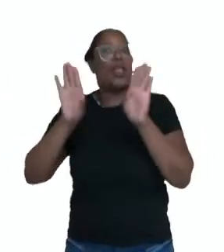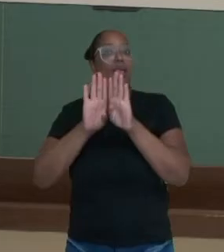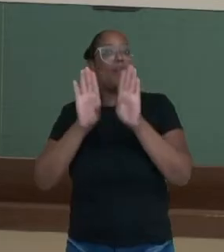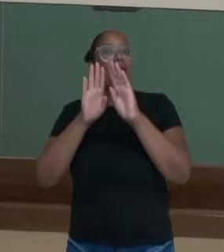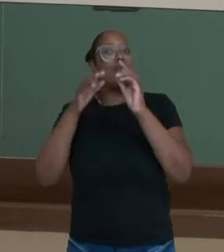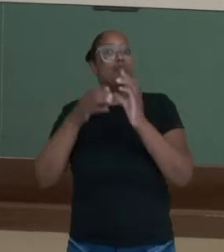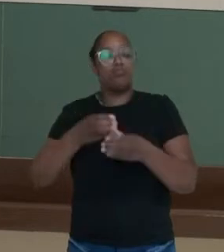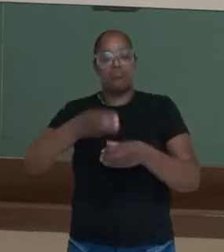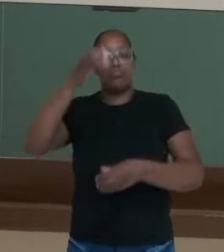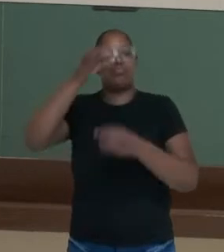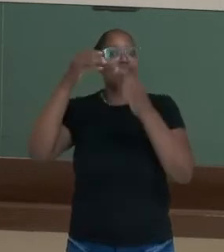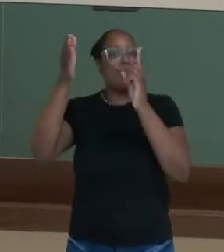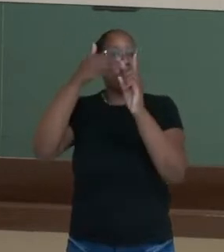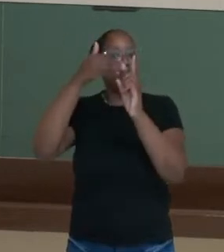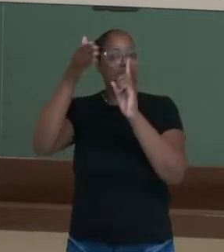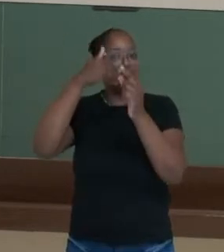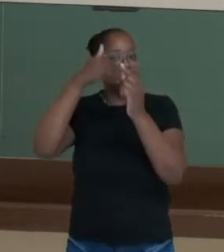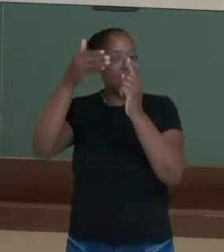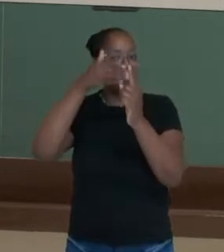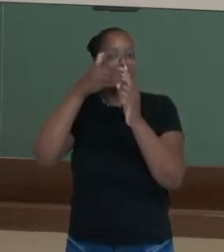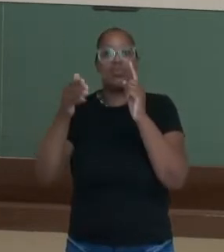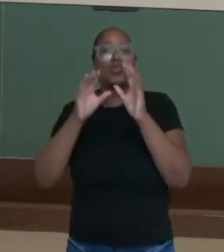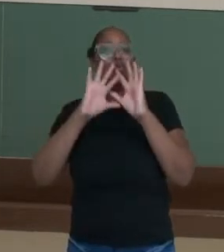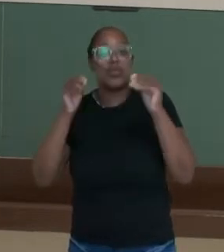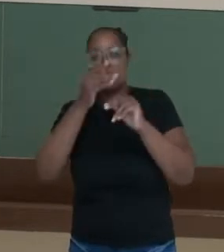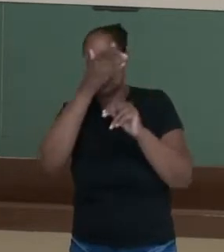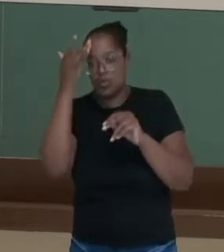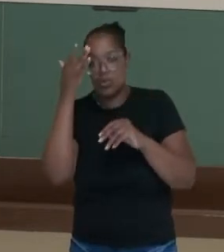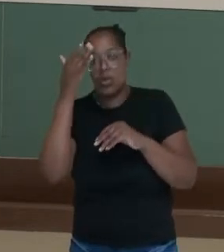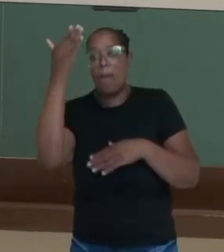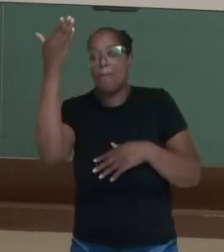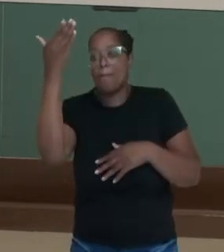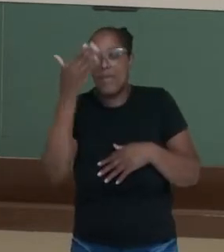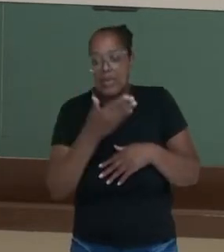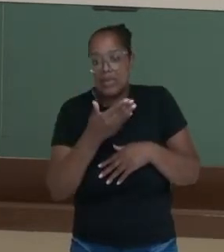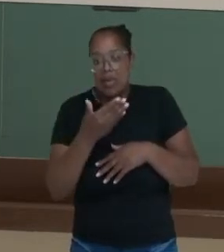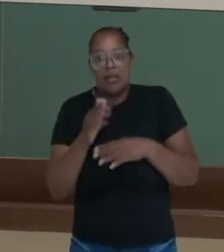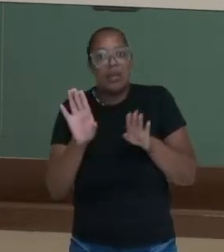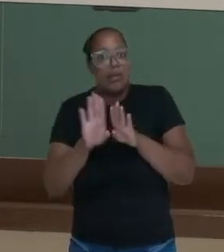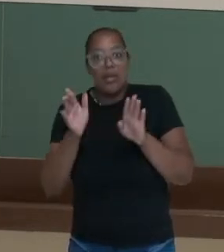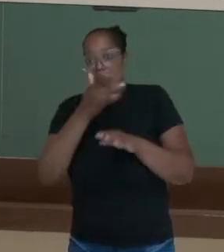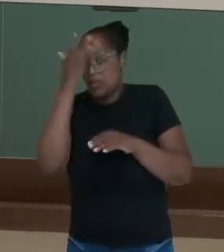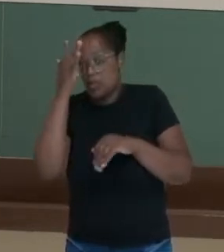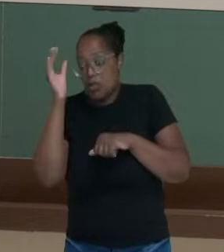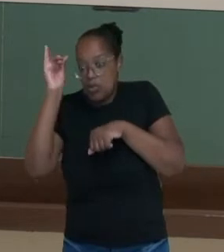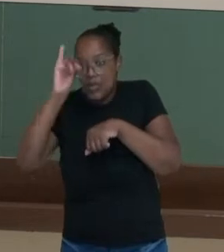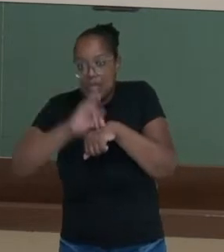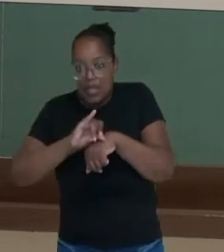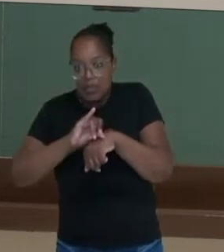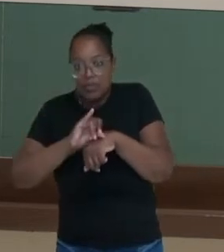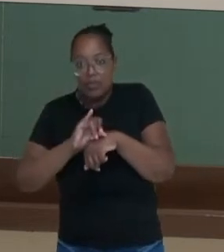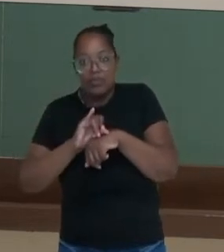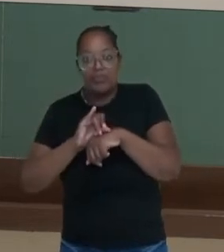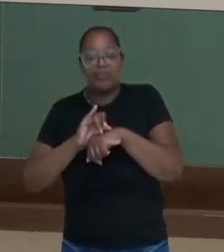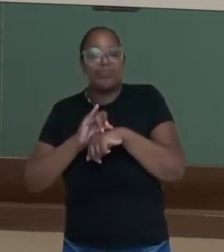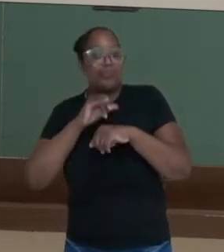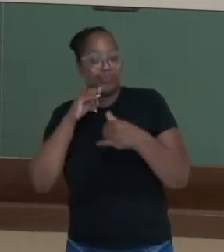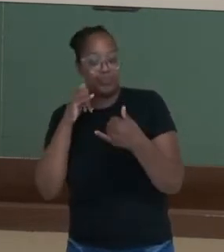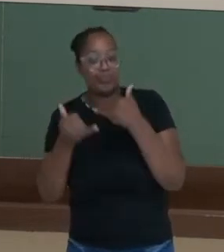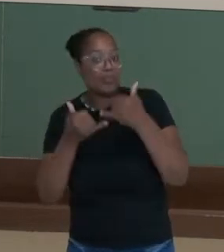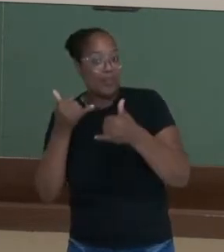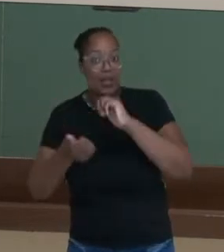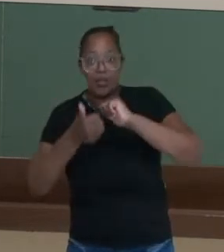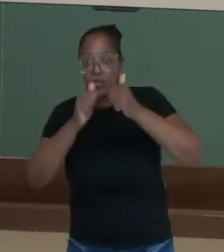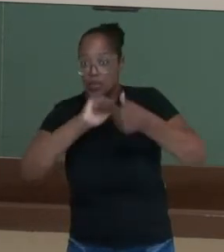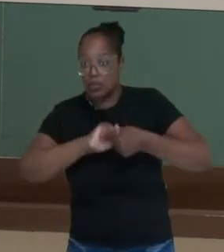todo mundo que está presente na roda. Os capoeiristas que estão no centro da roda, eles estão jogando ao ritmo da